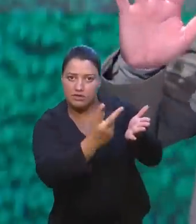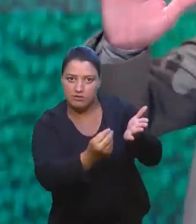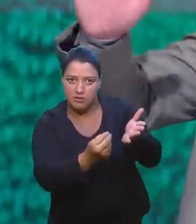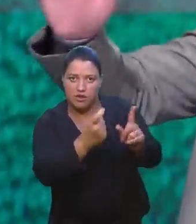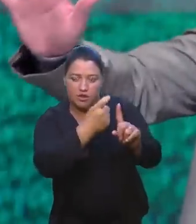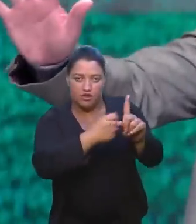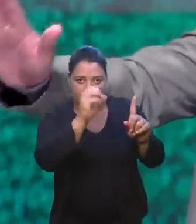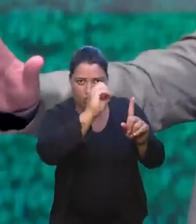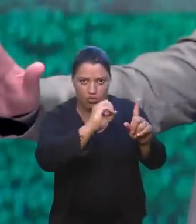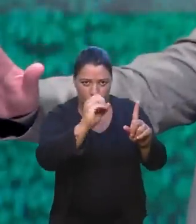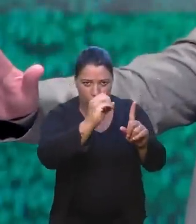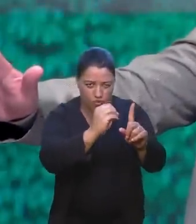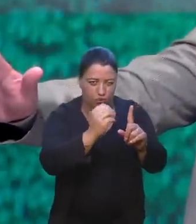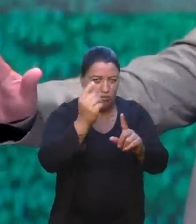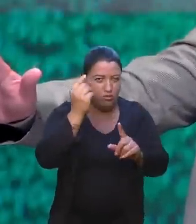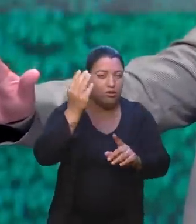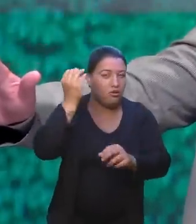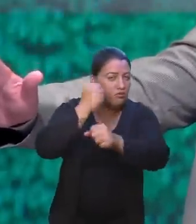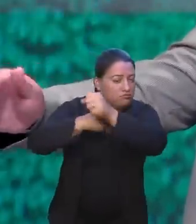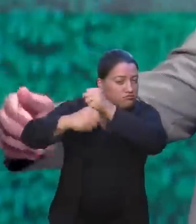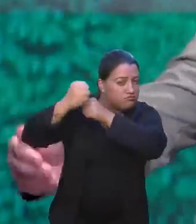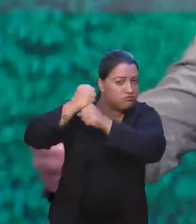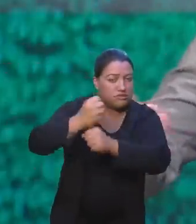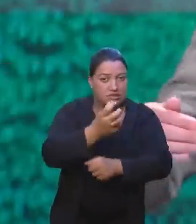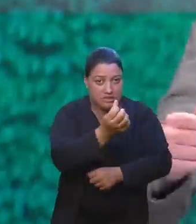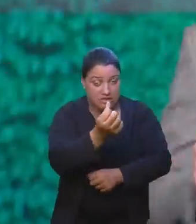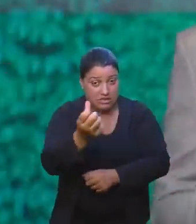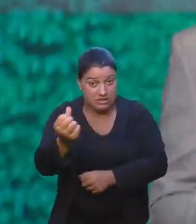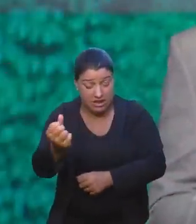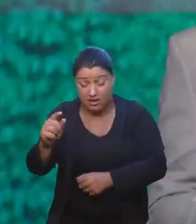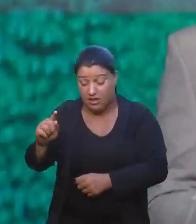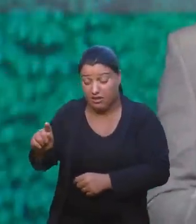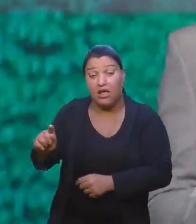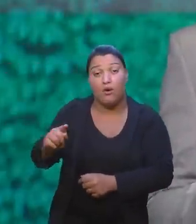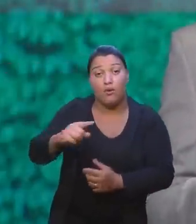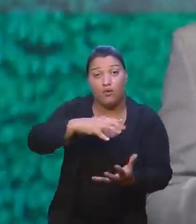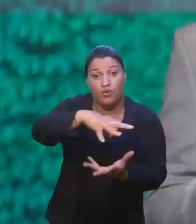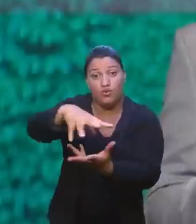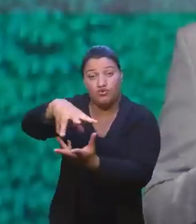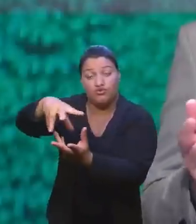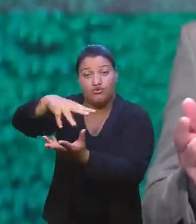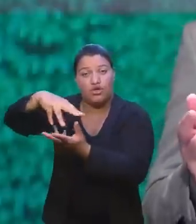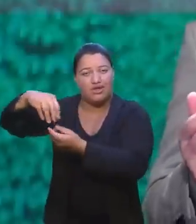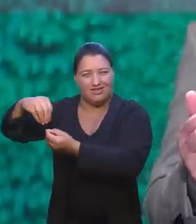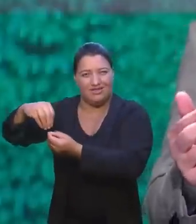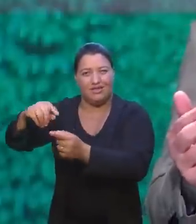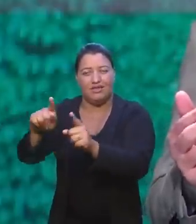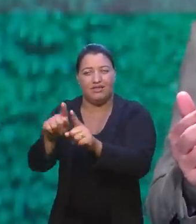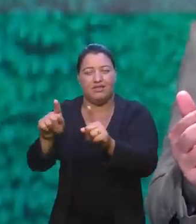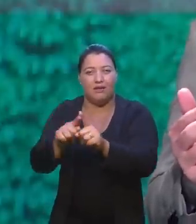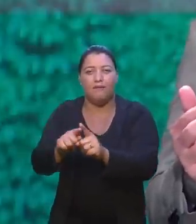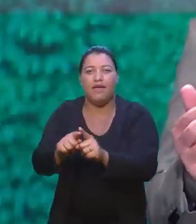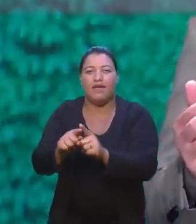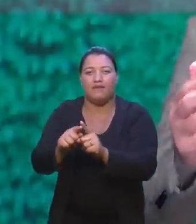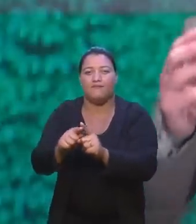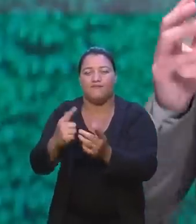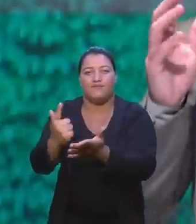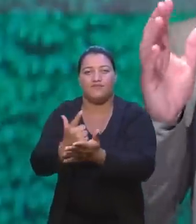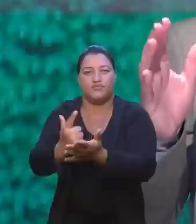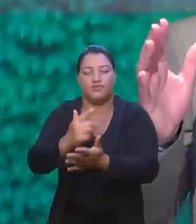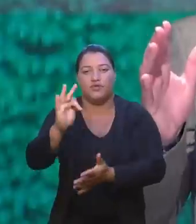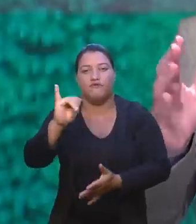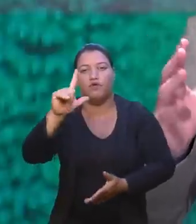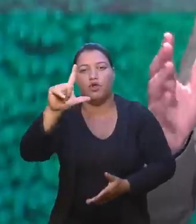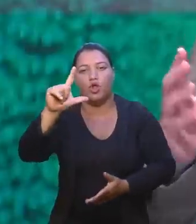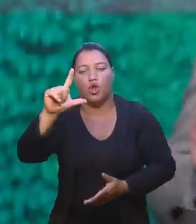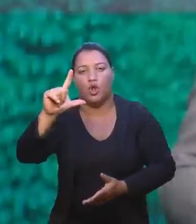de 66, a Gênese, terceira parte, e mais recentemente, as obras do Filomeno sobre o tema, nós vamos